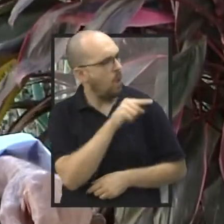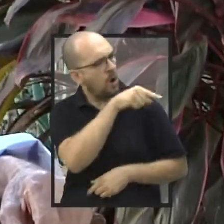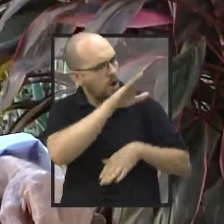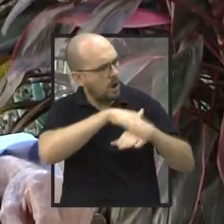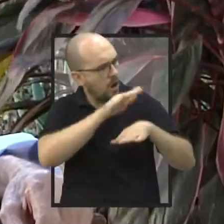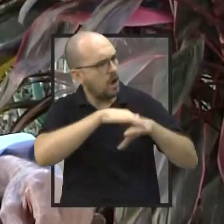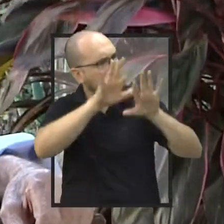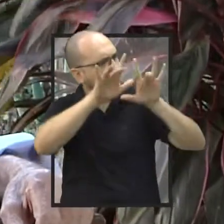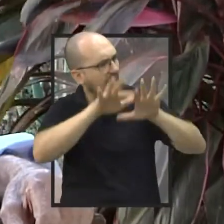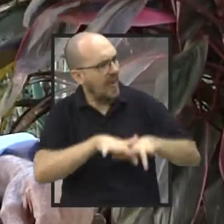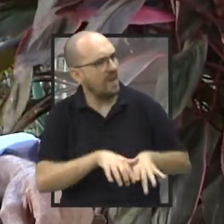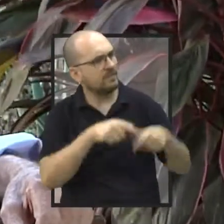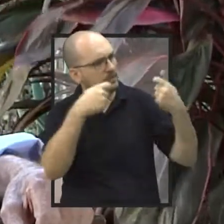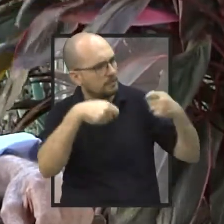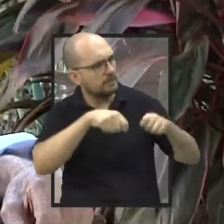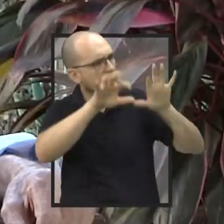escreva,